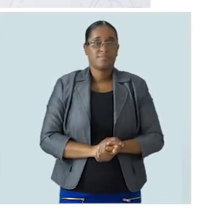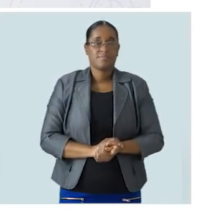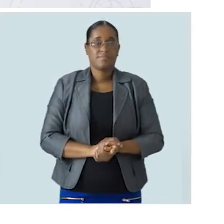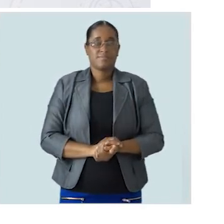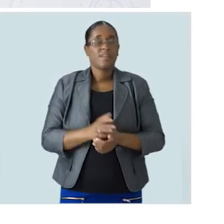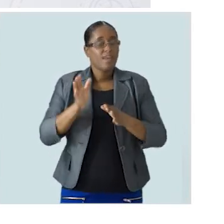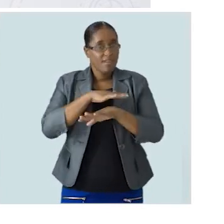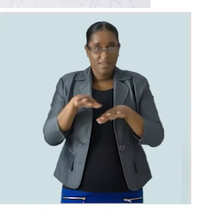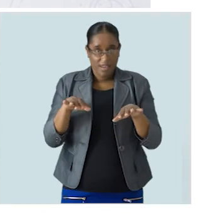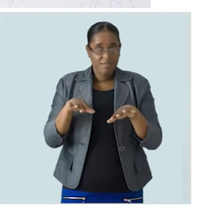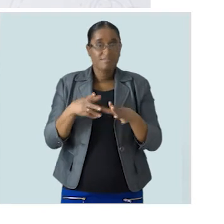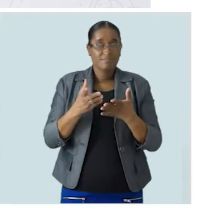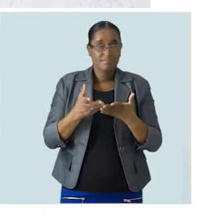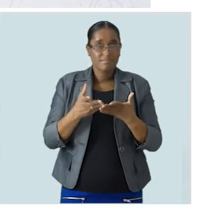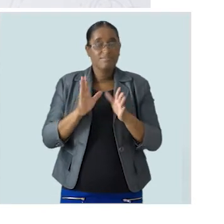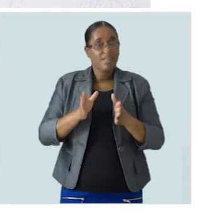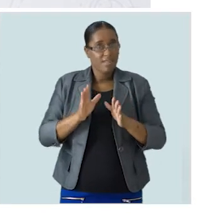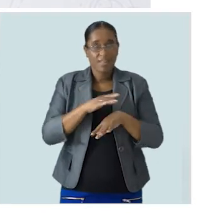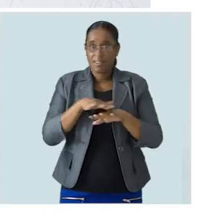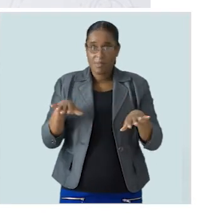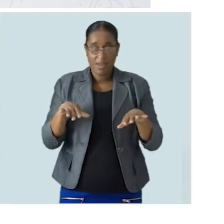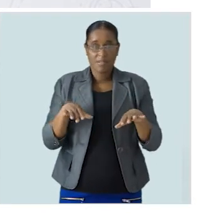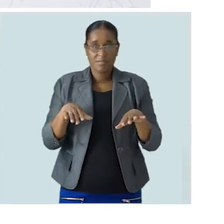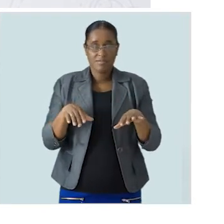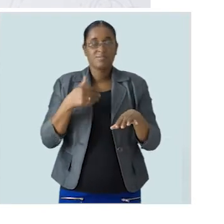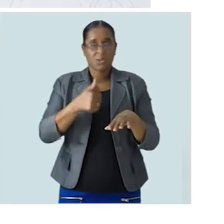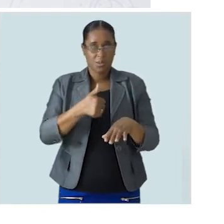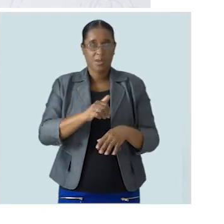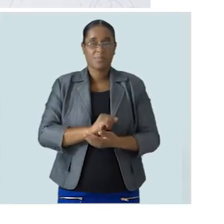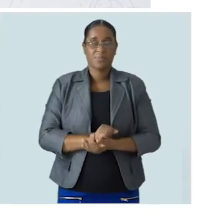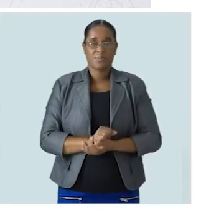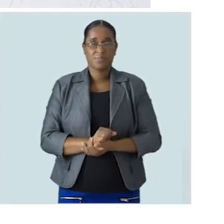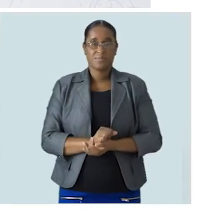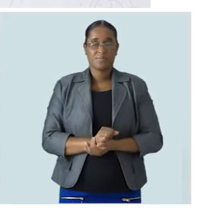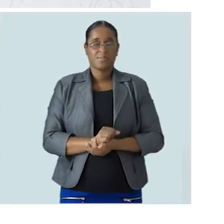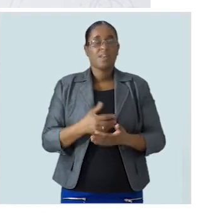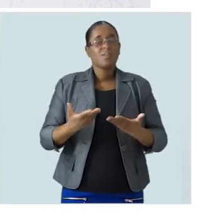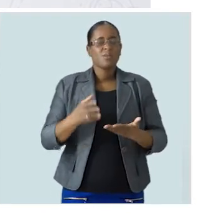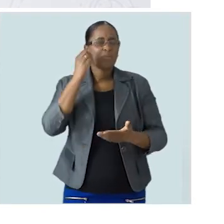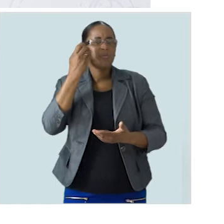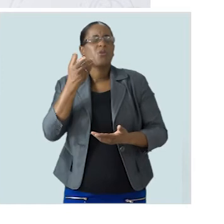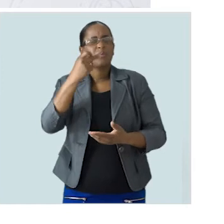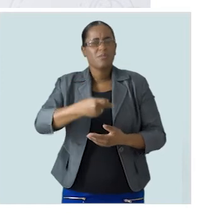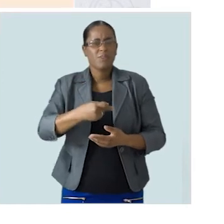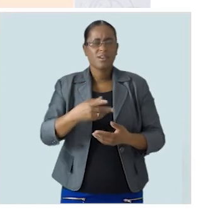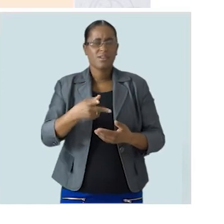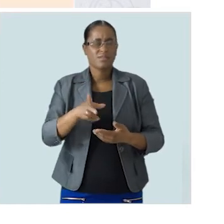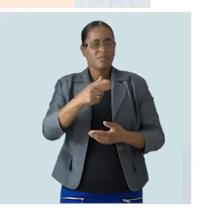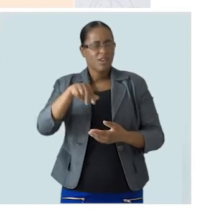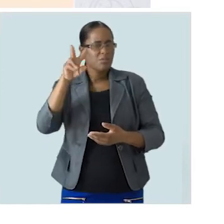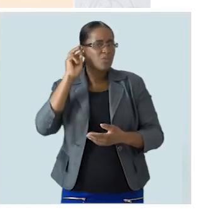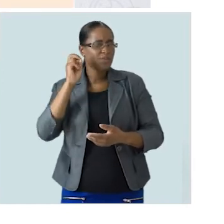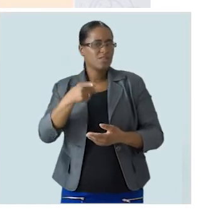Já está? Terminaram? Muito bem. Então, como é que ficou? Vamos lá ouvir.